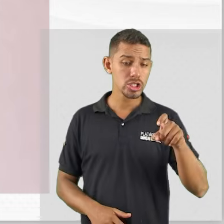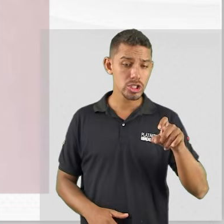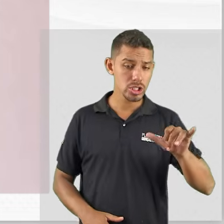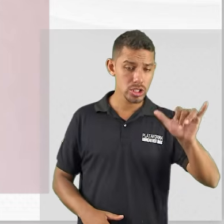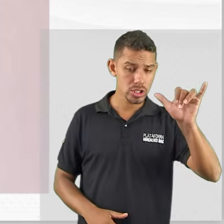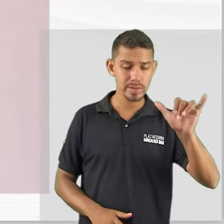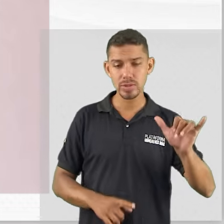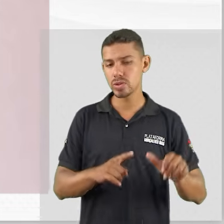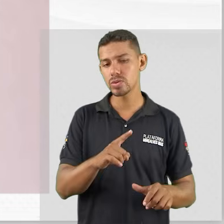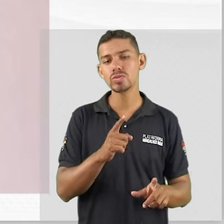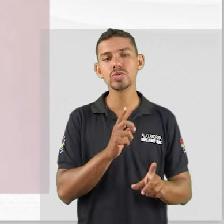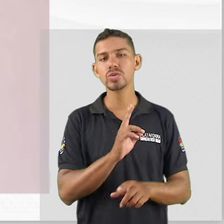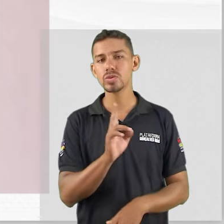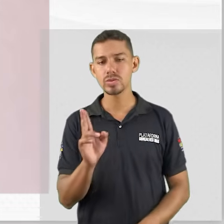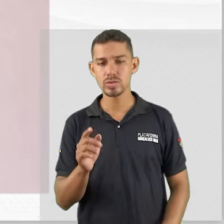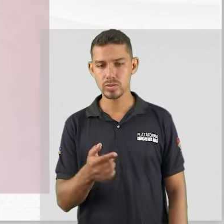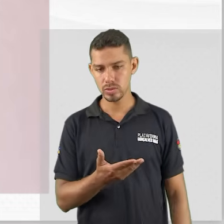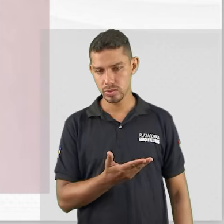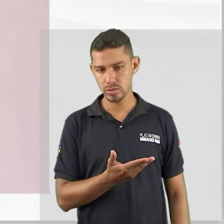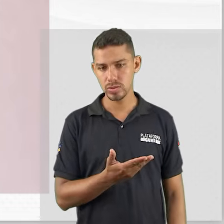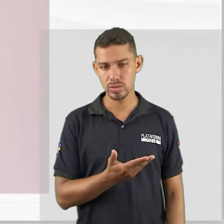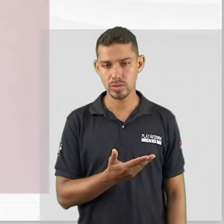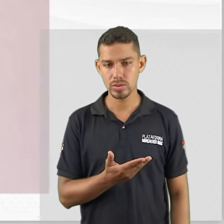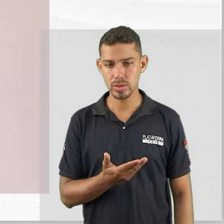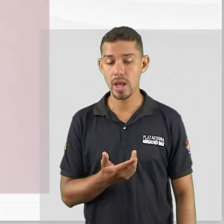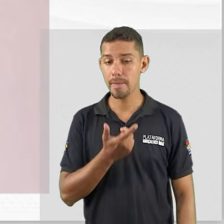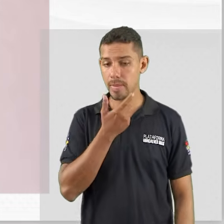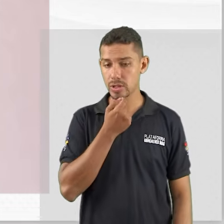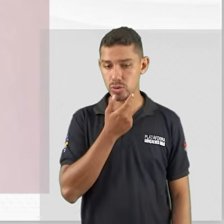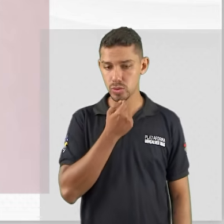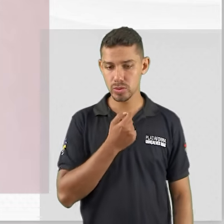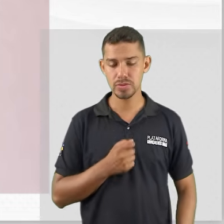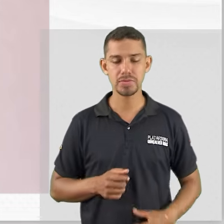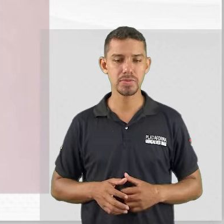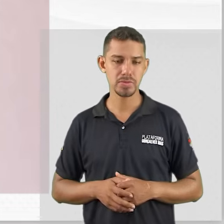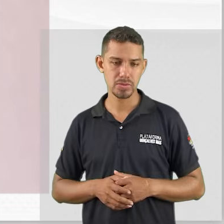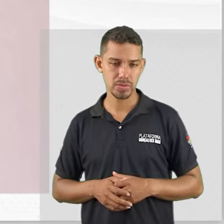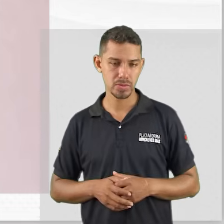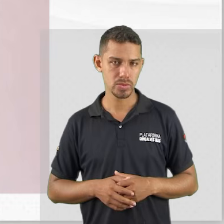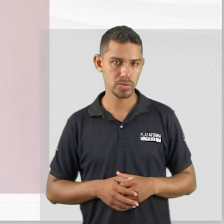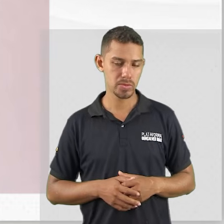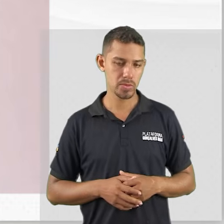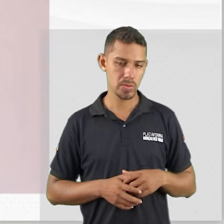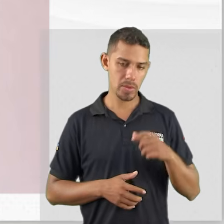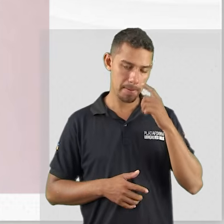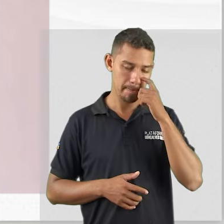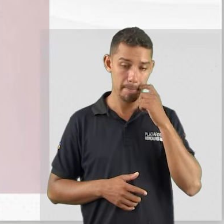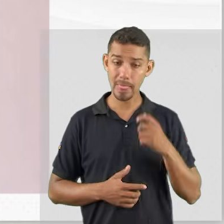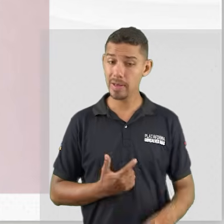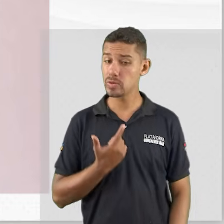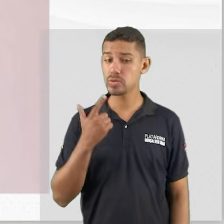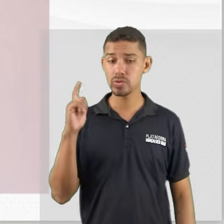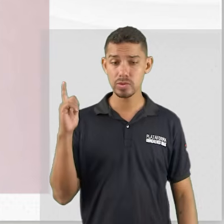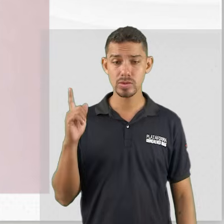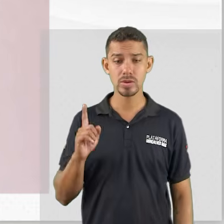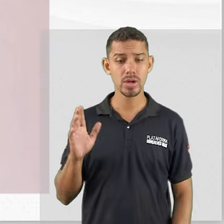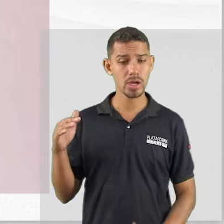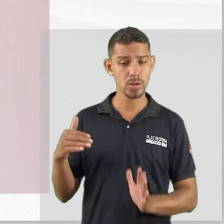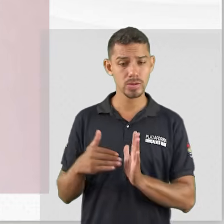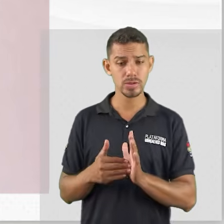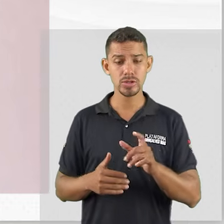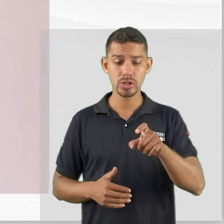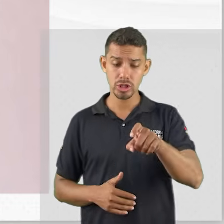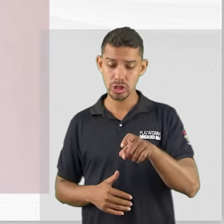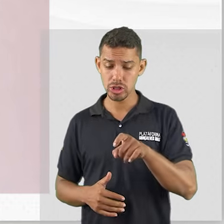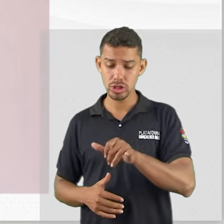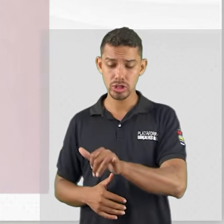caso, então, a gente identifica como do sexo masculino, né? E os outros cromossomos, tirando esse último, o X e